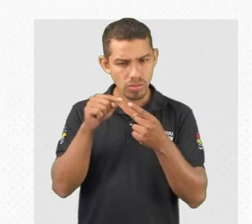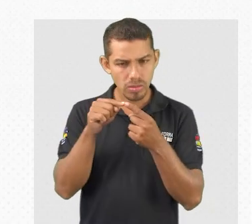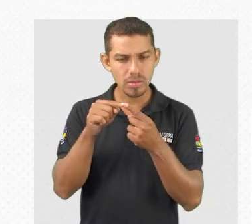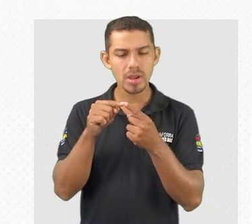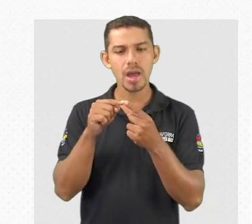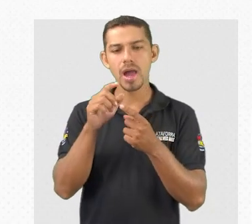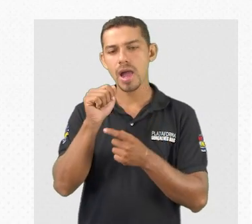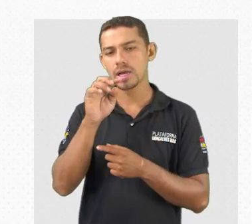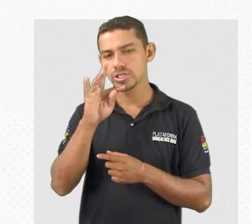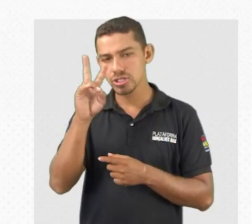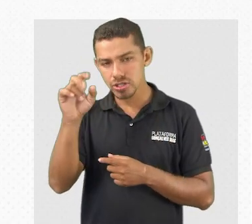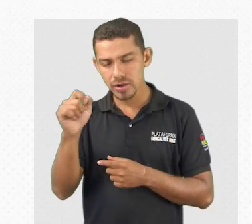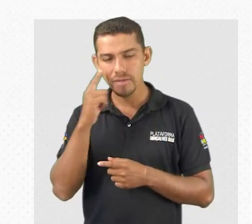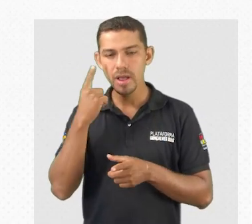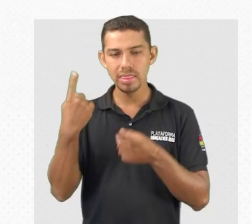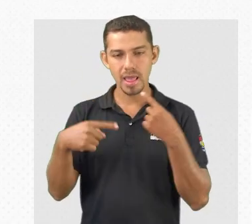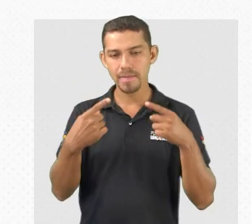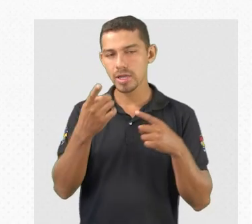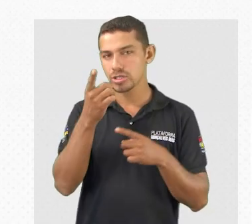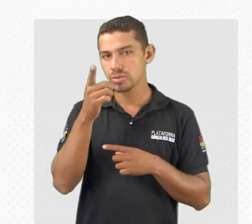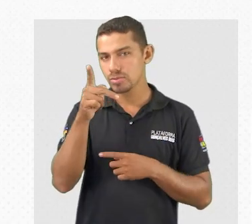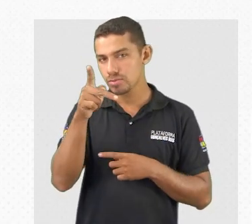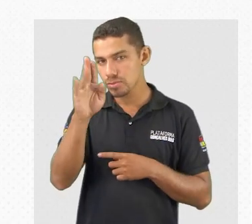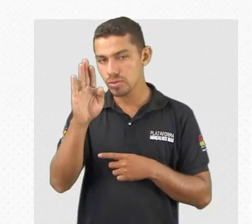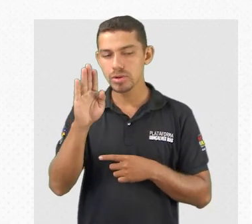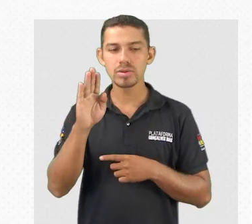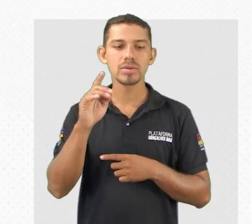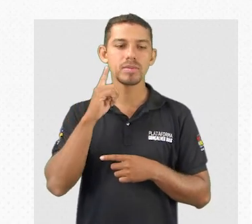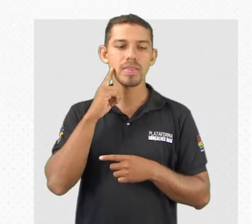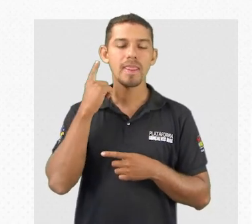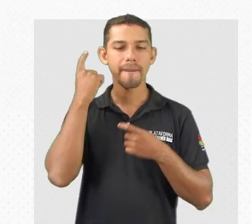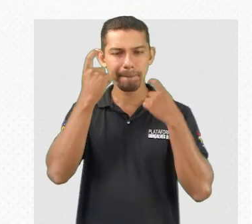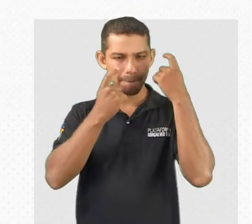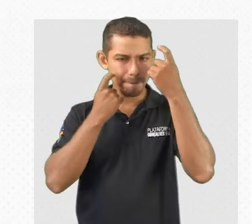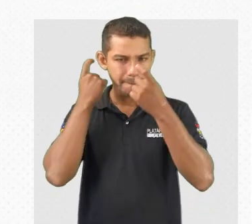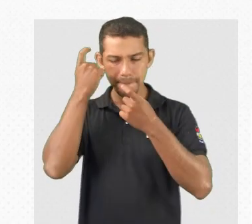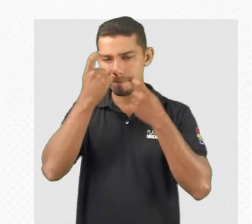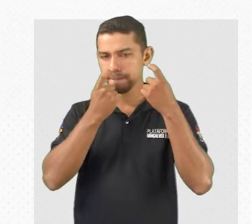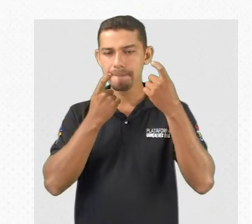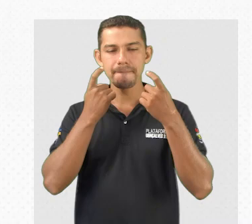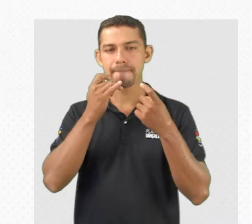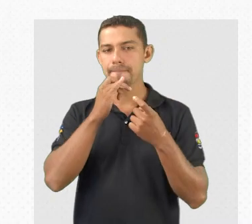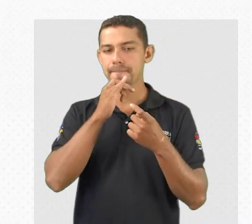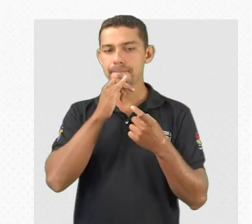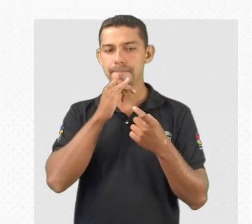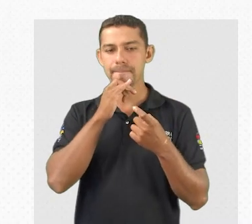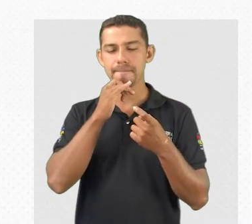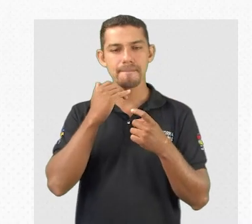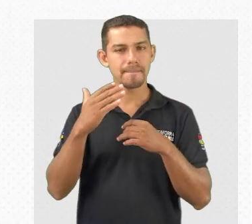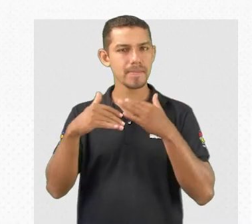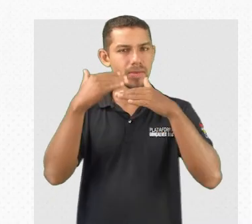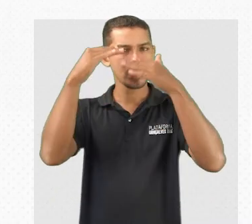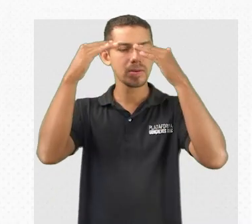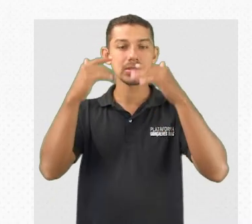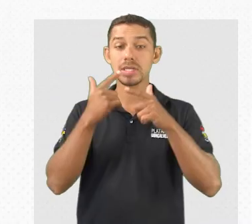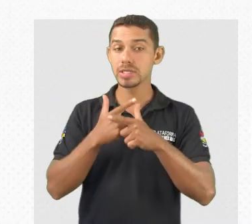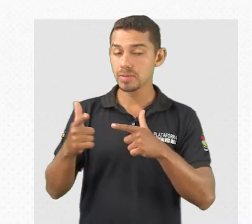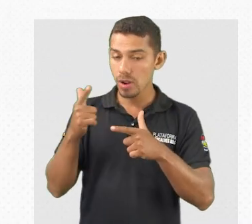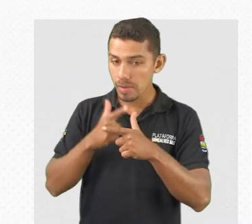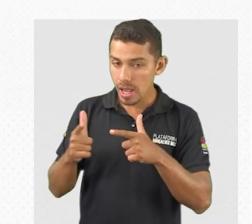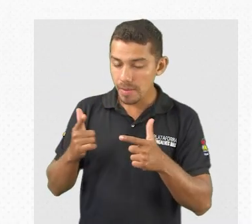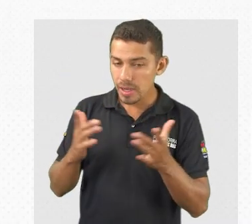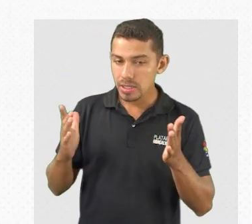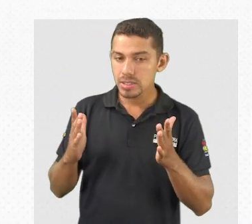participação ativa dos cidadãos e o debate público. Essas abordagens que estão preocupadas em superar esses